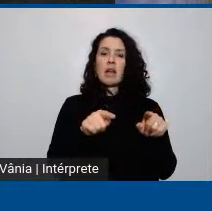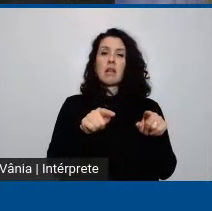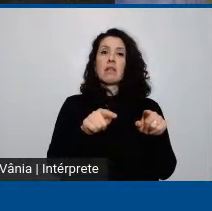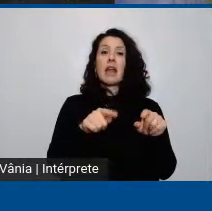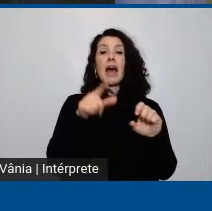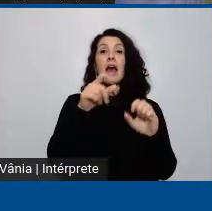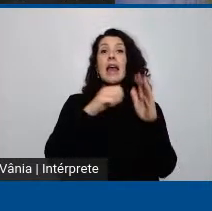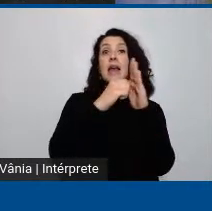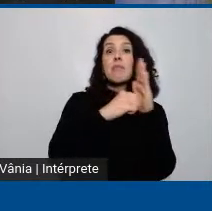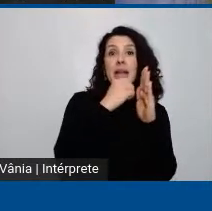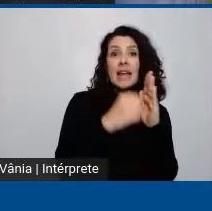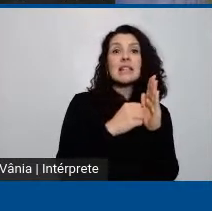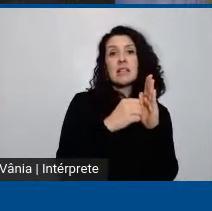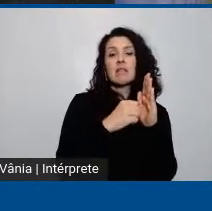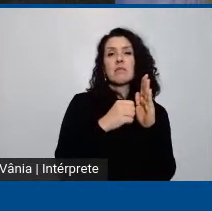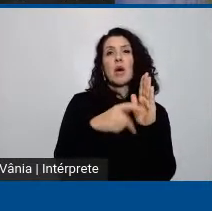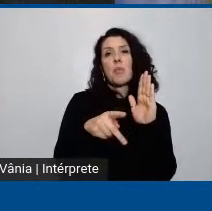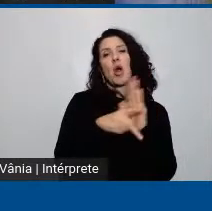empresa Marco Ferrez e Companhia.